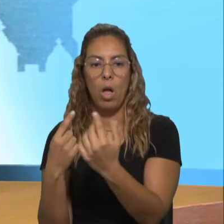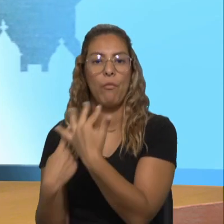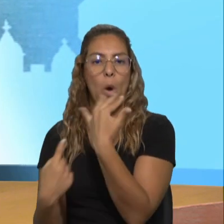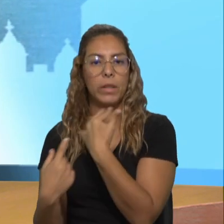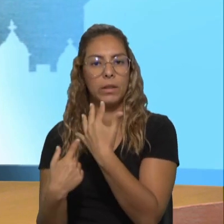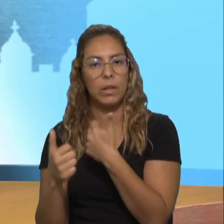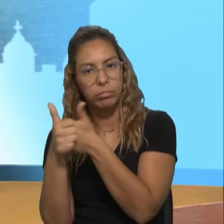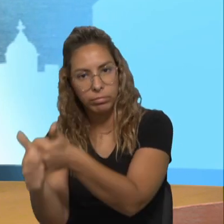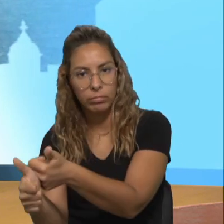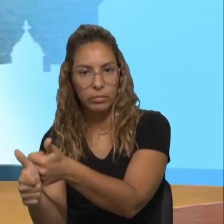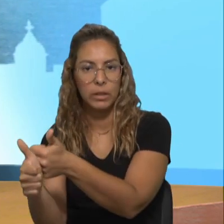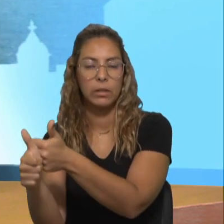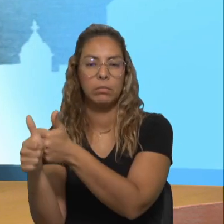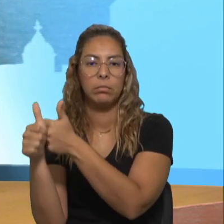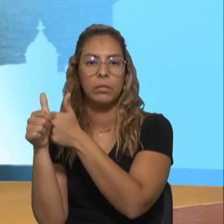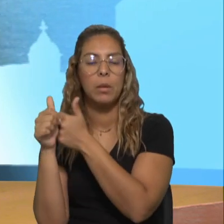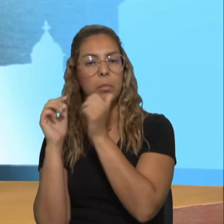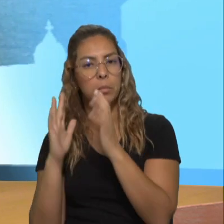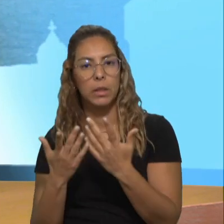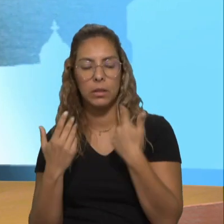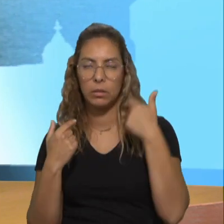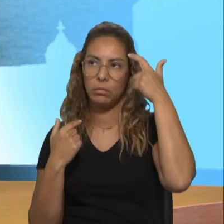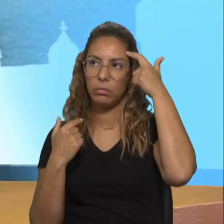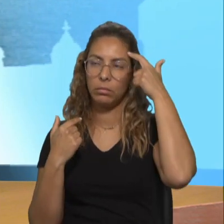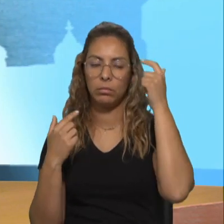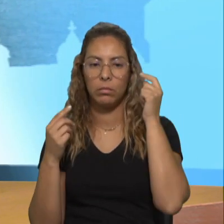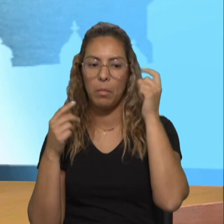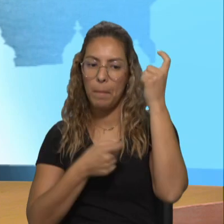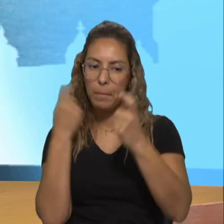contágio. É natural que a faixa etária no